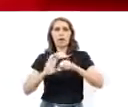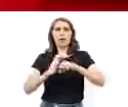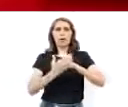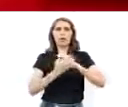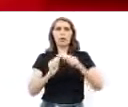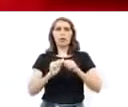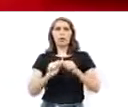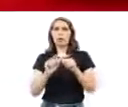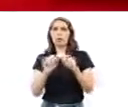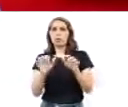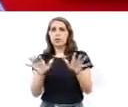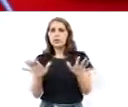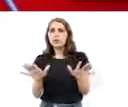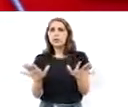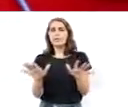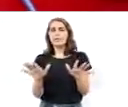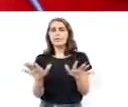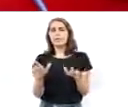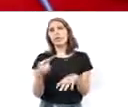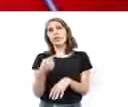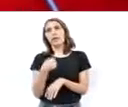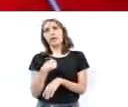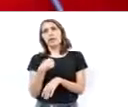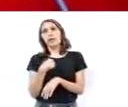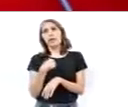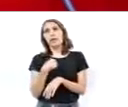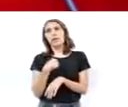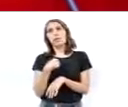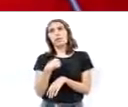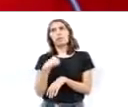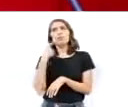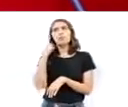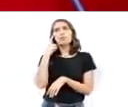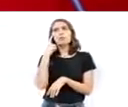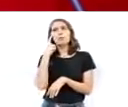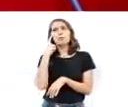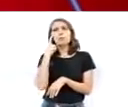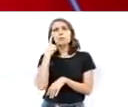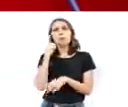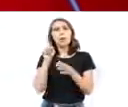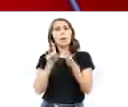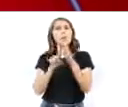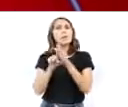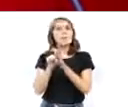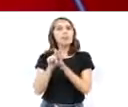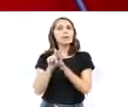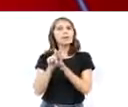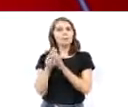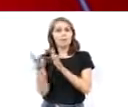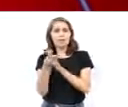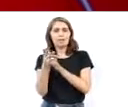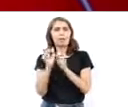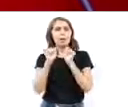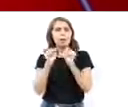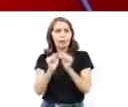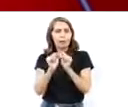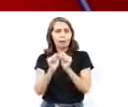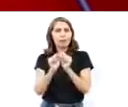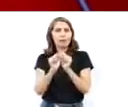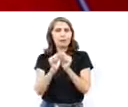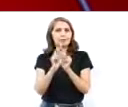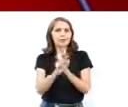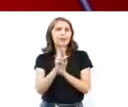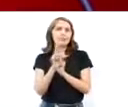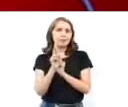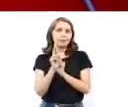Eu vou fazer um questionamento aqui. E as duas podem responder, as duas secretárias, porque são realidades, acredito que